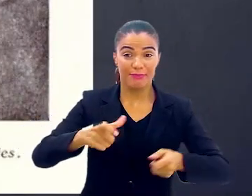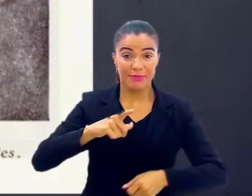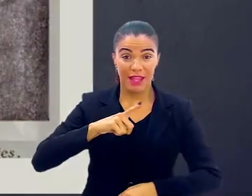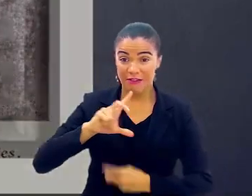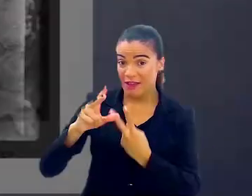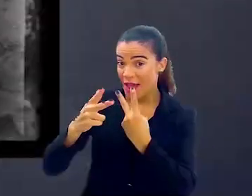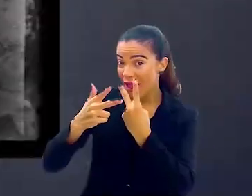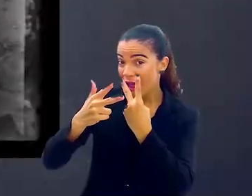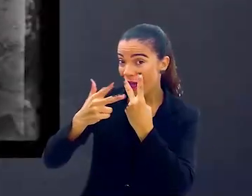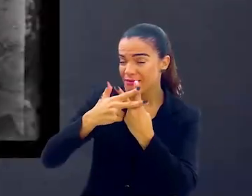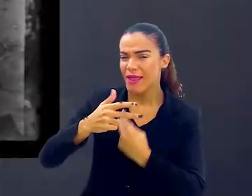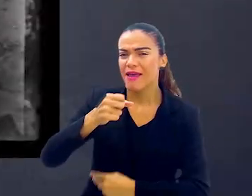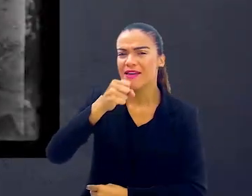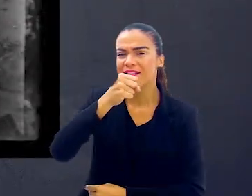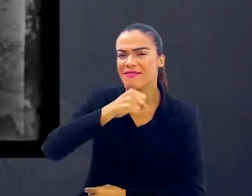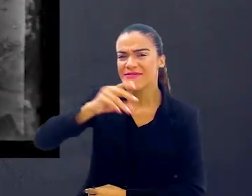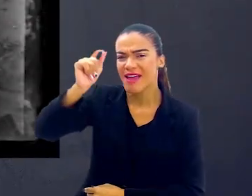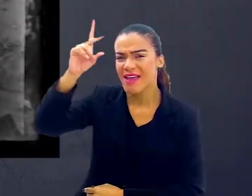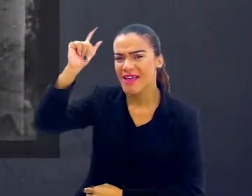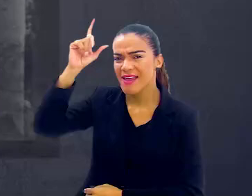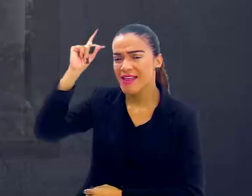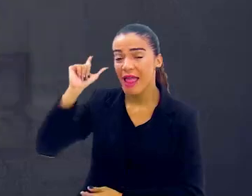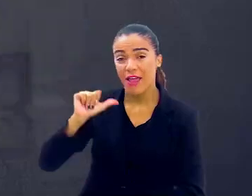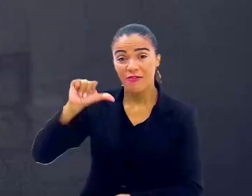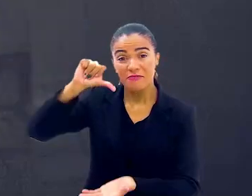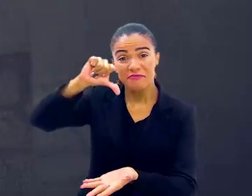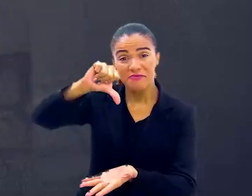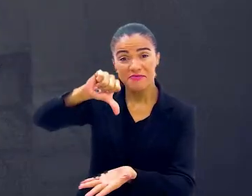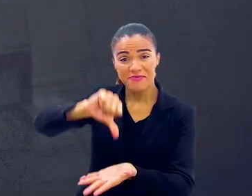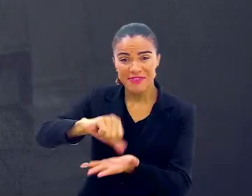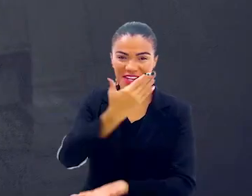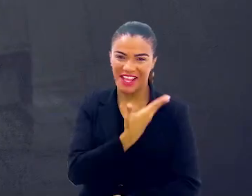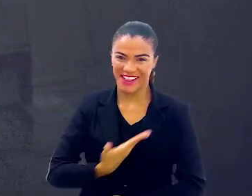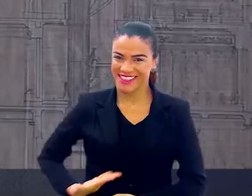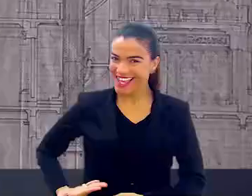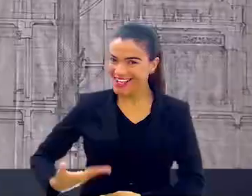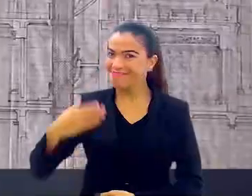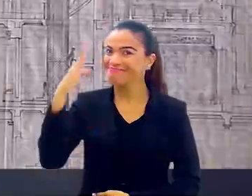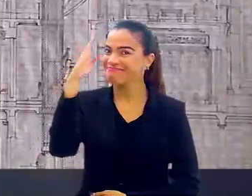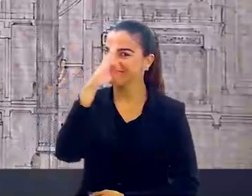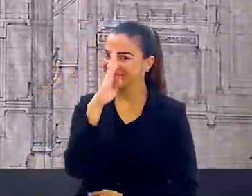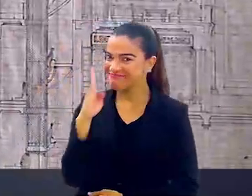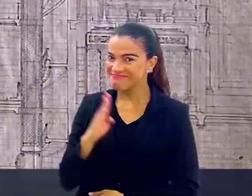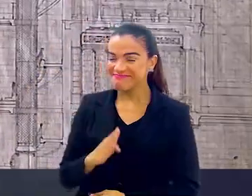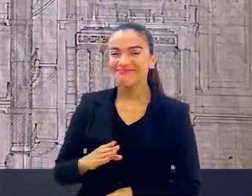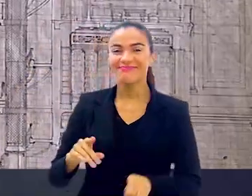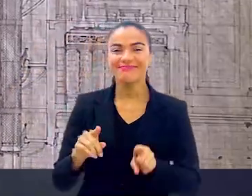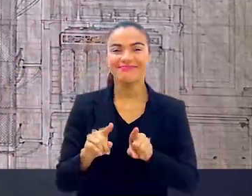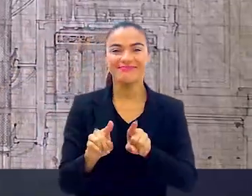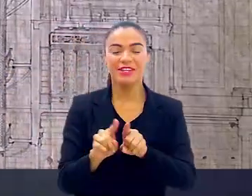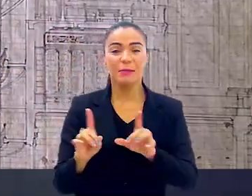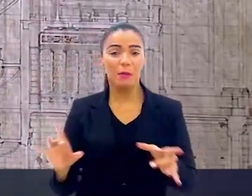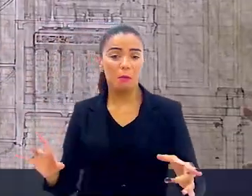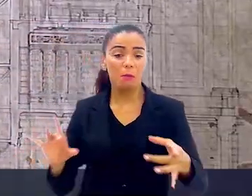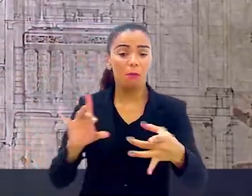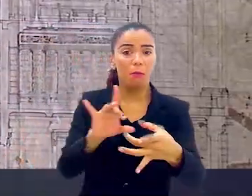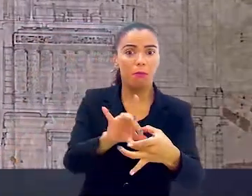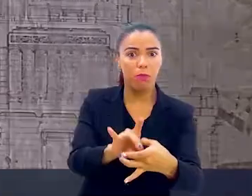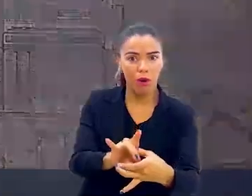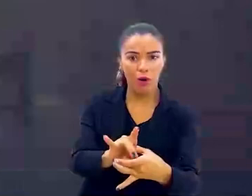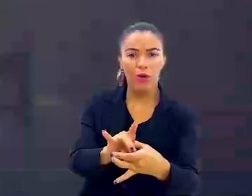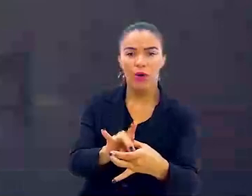cadeia velha, aqui foi a sede da nossa república, né? E depois, com a